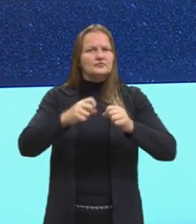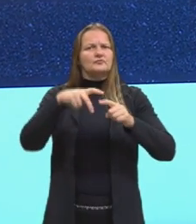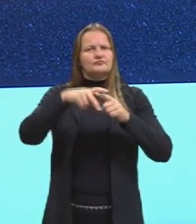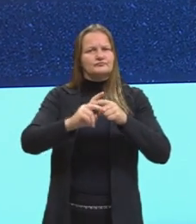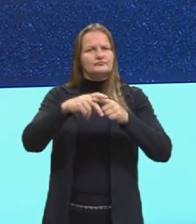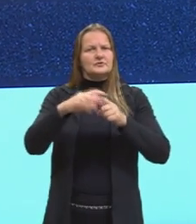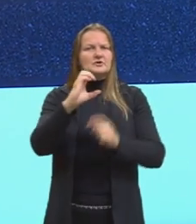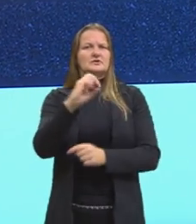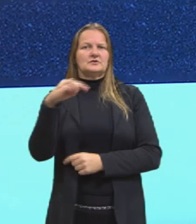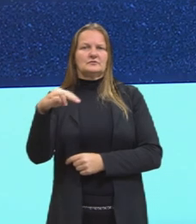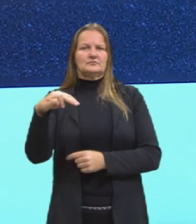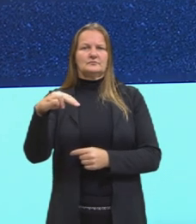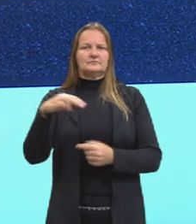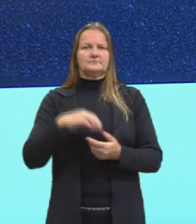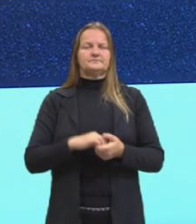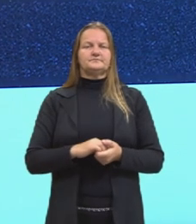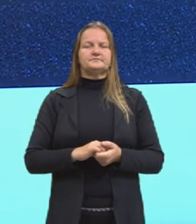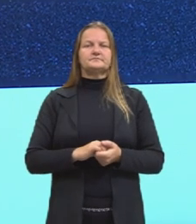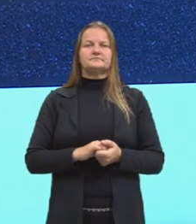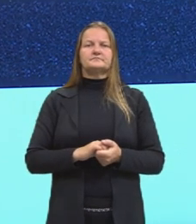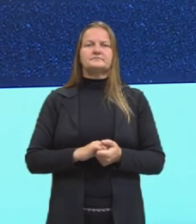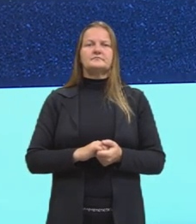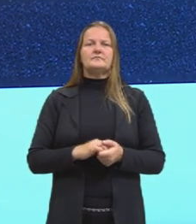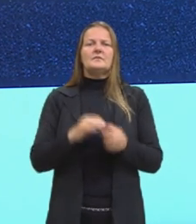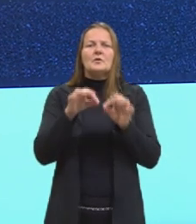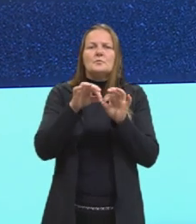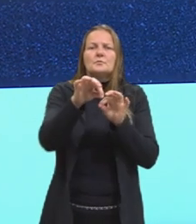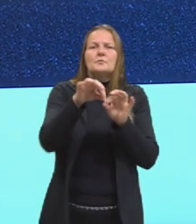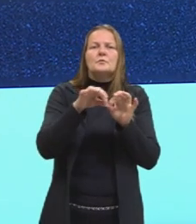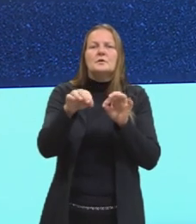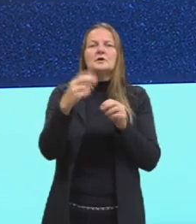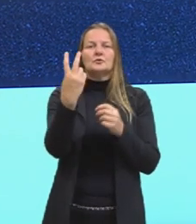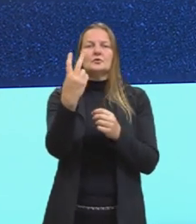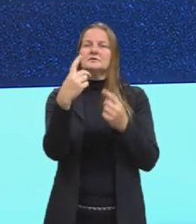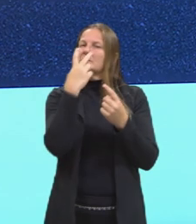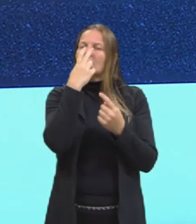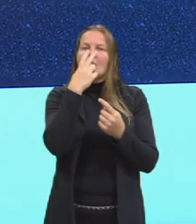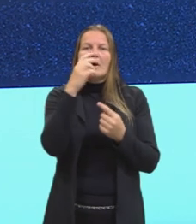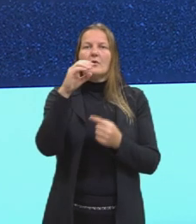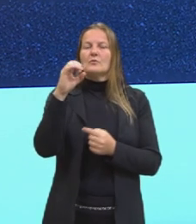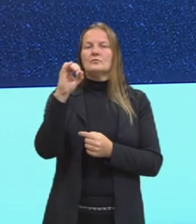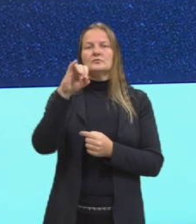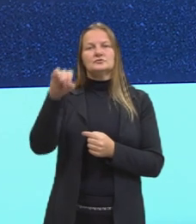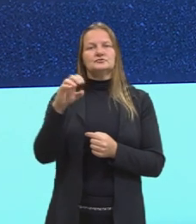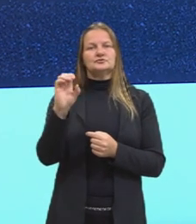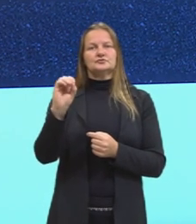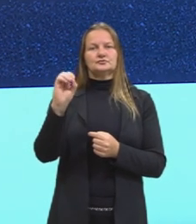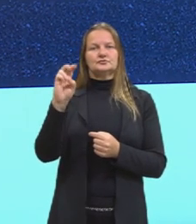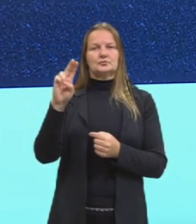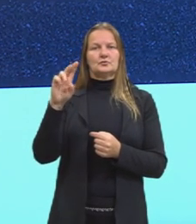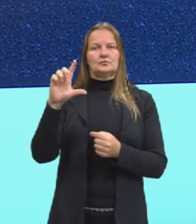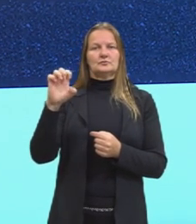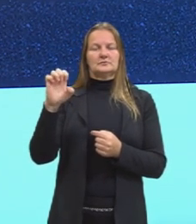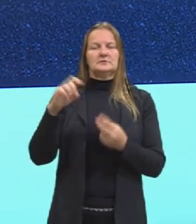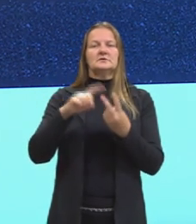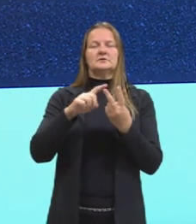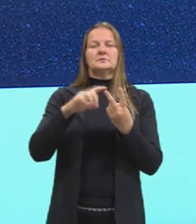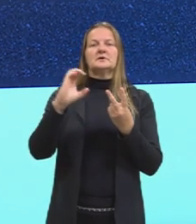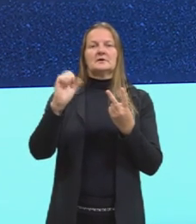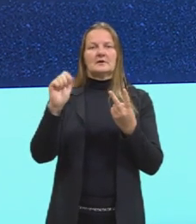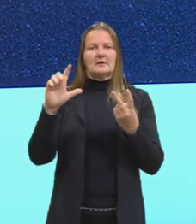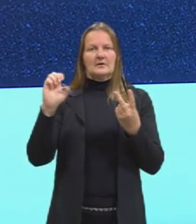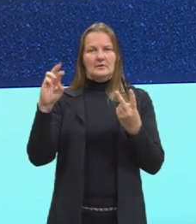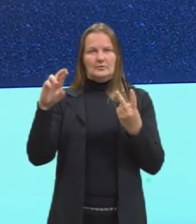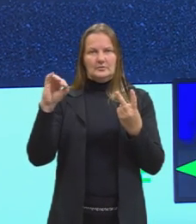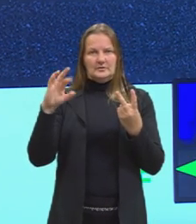a energia cinética medida em em jaula e caloria como a gente já vinha falando tá tudo que a energia a gente vai medir